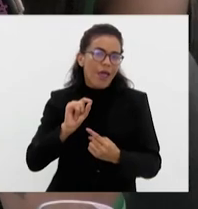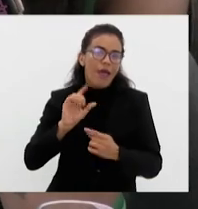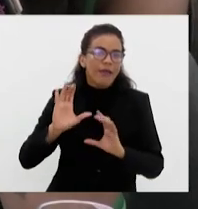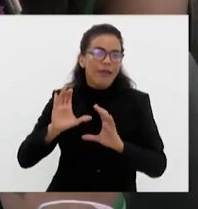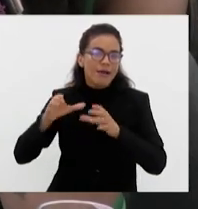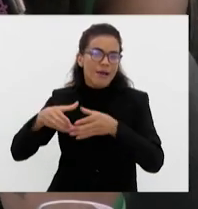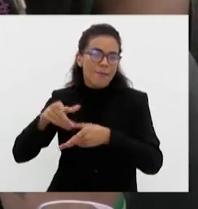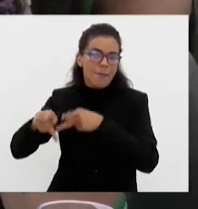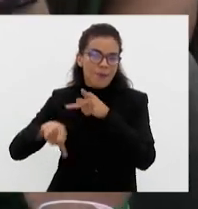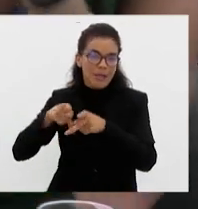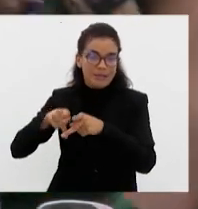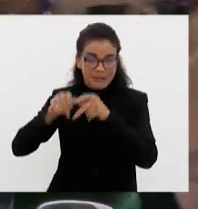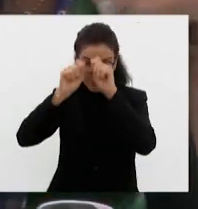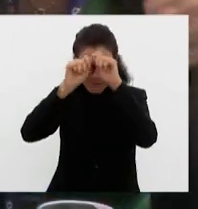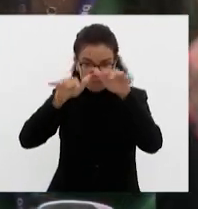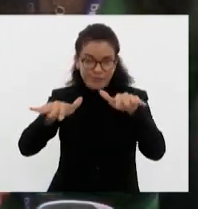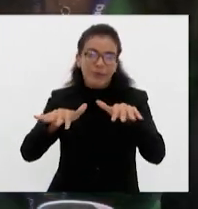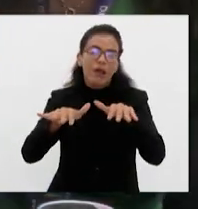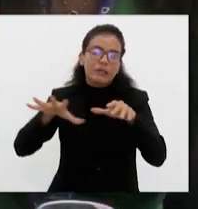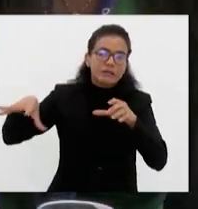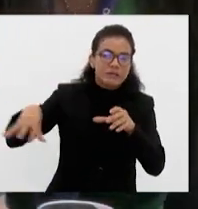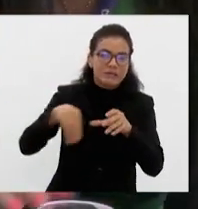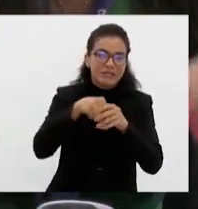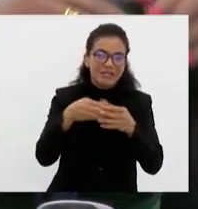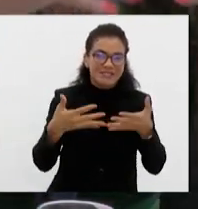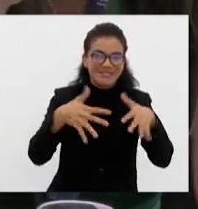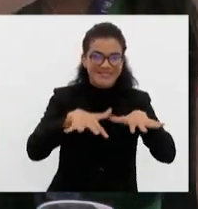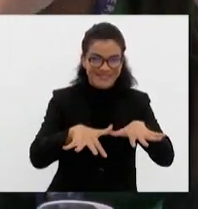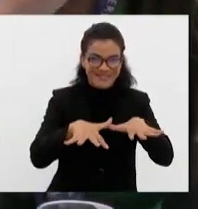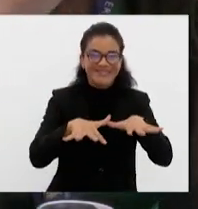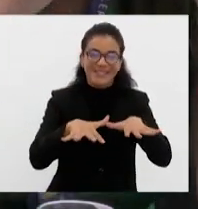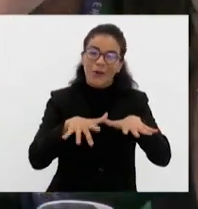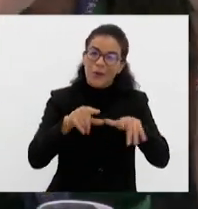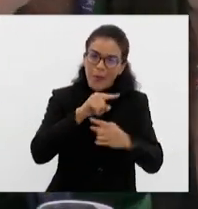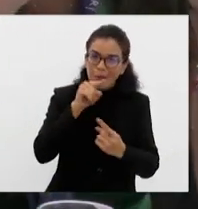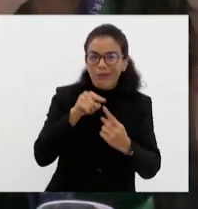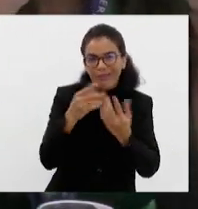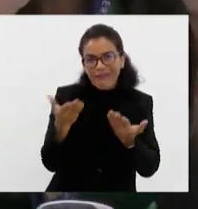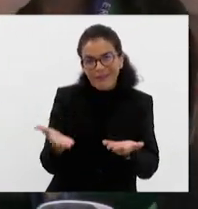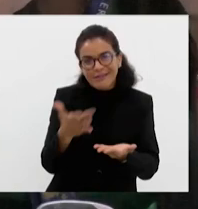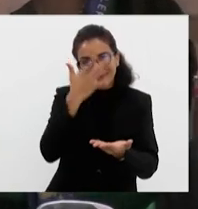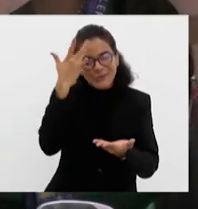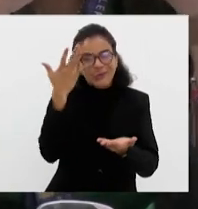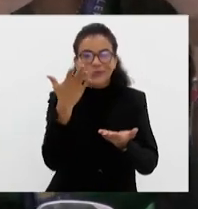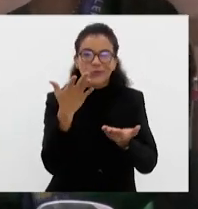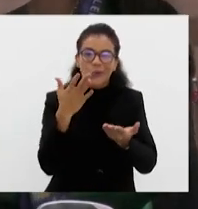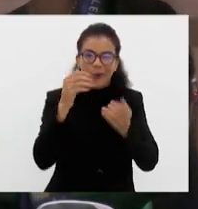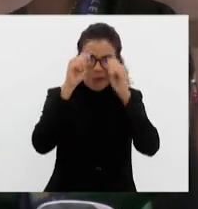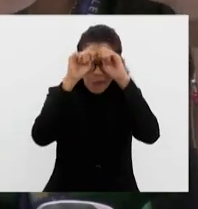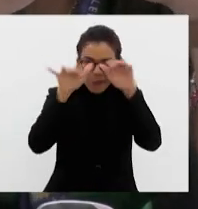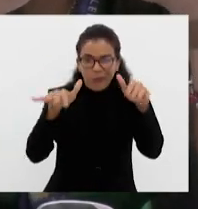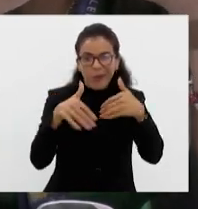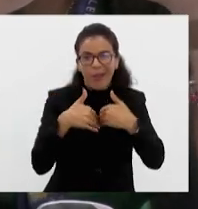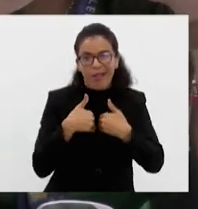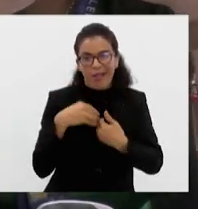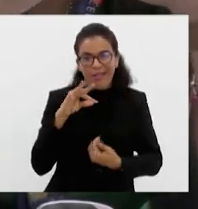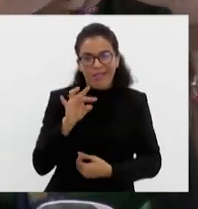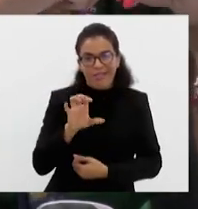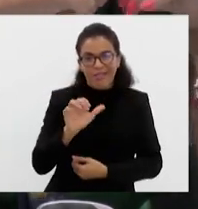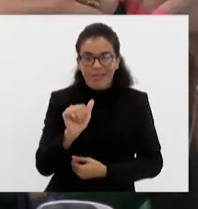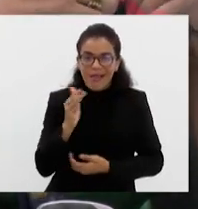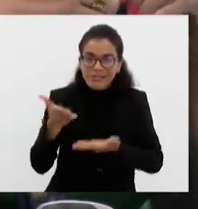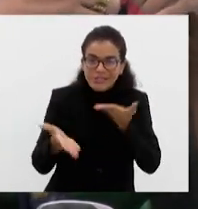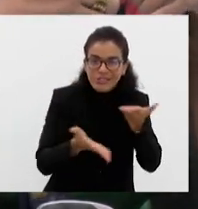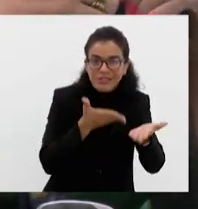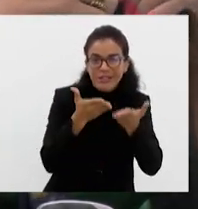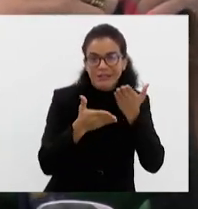E eu acho que a inclusão se faz aí, que a gente consiga, de fato, fazer com que essas pessoas sejam atendidas, né, e todos sejam atendidos